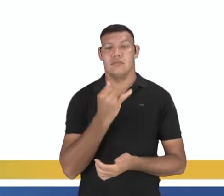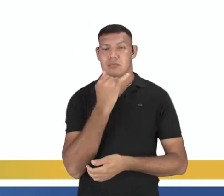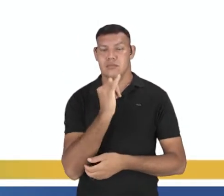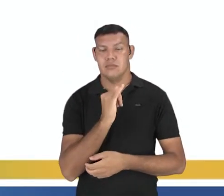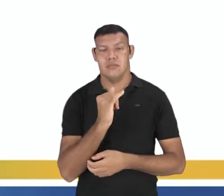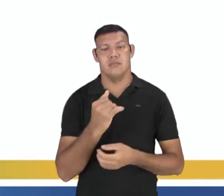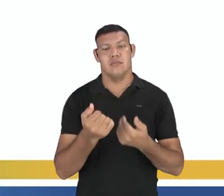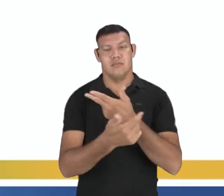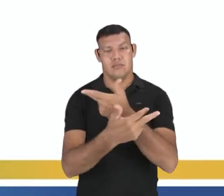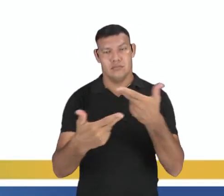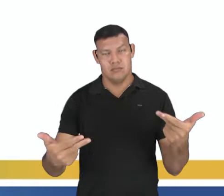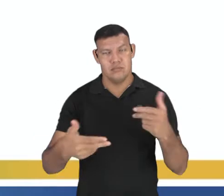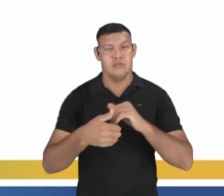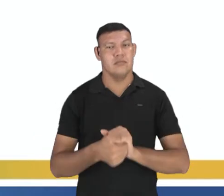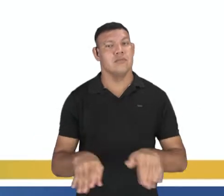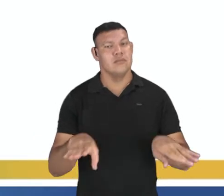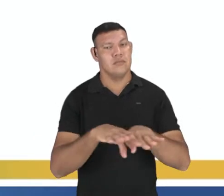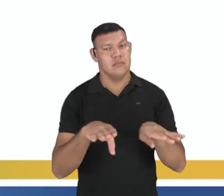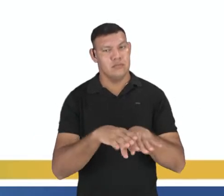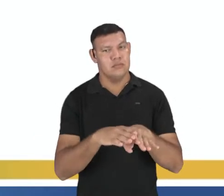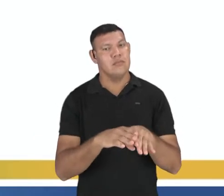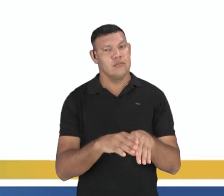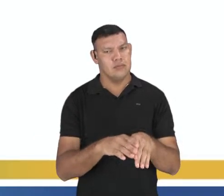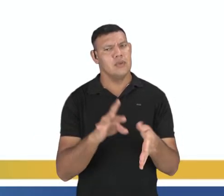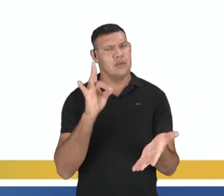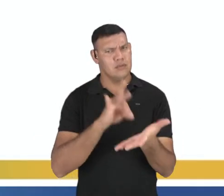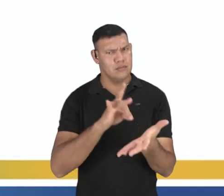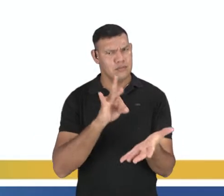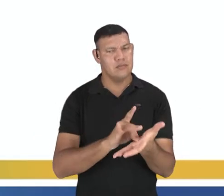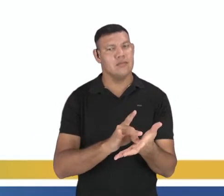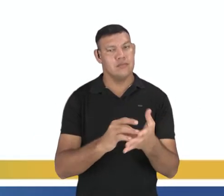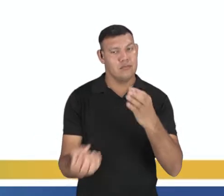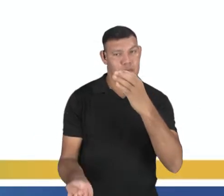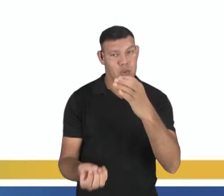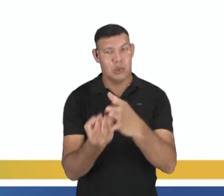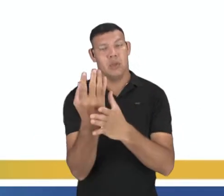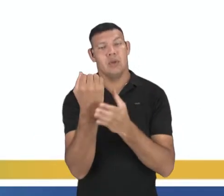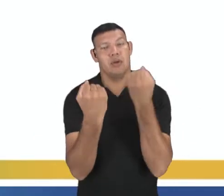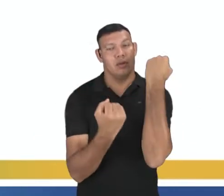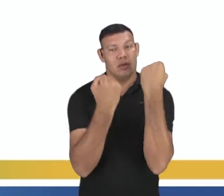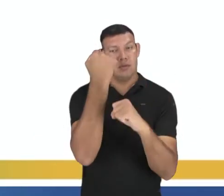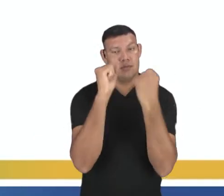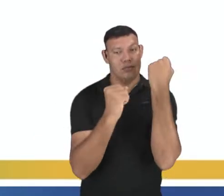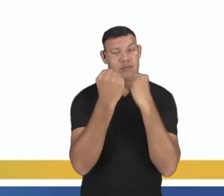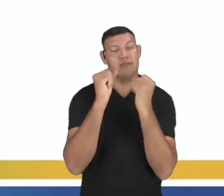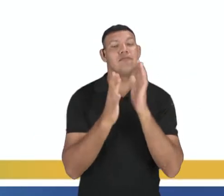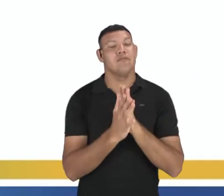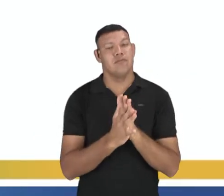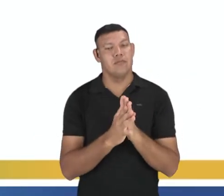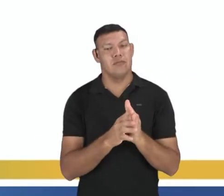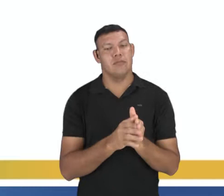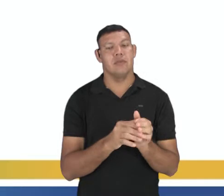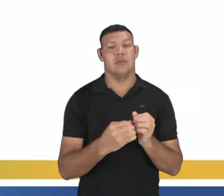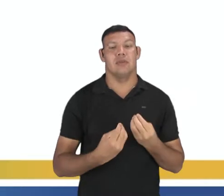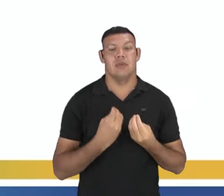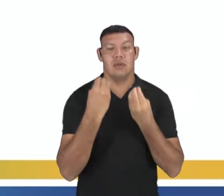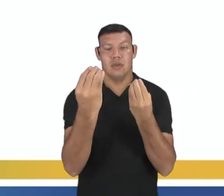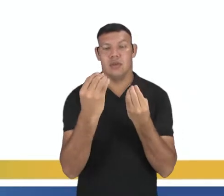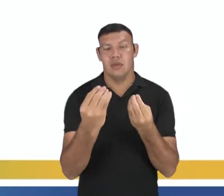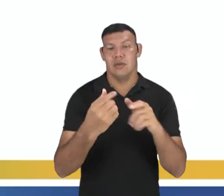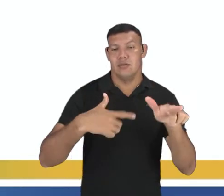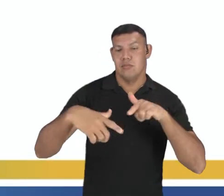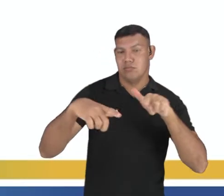além da produção de bens concretos surgem indústrias que promovem fornecimento de